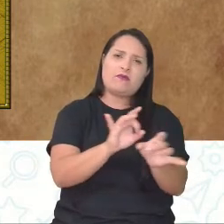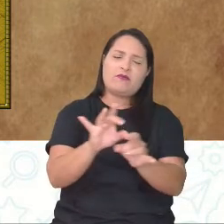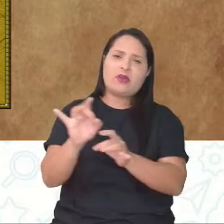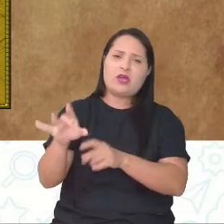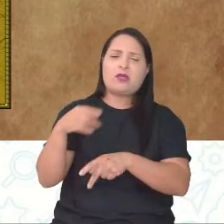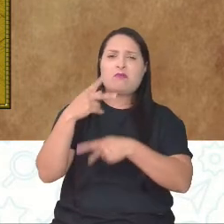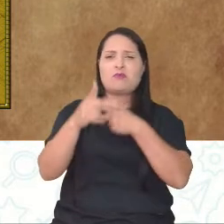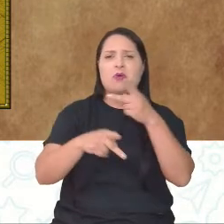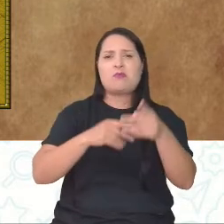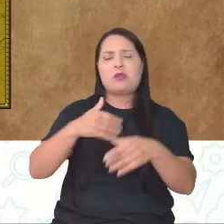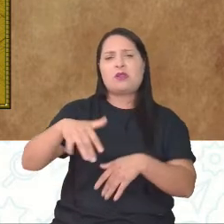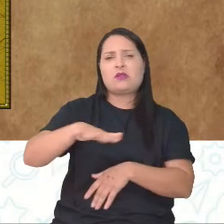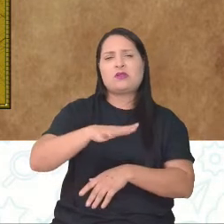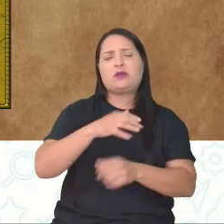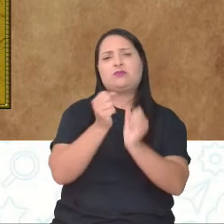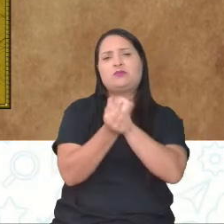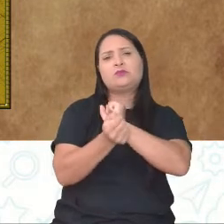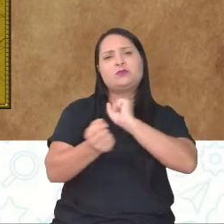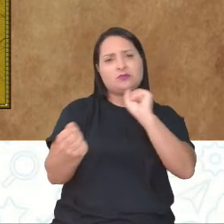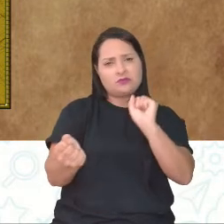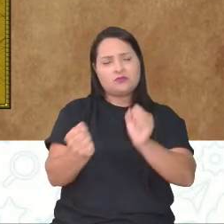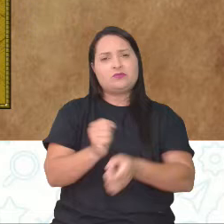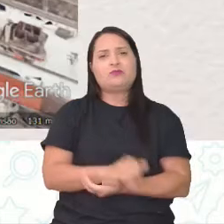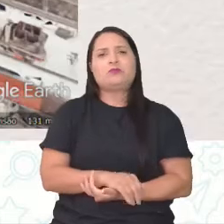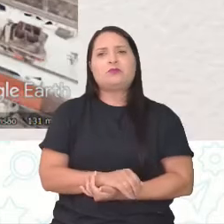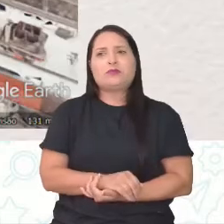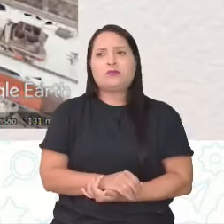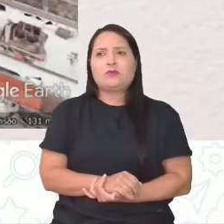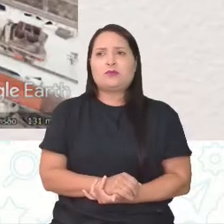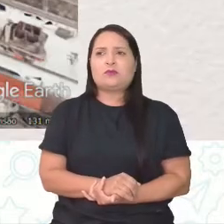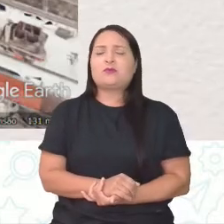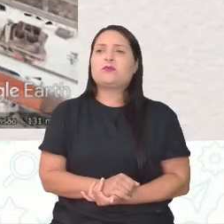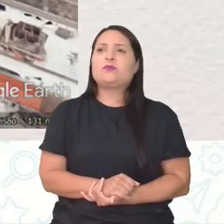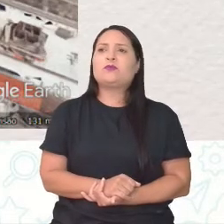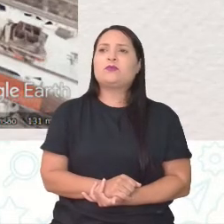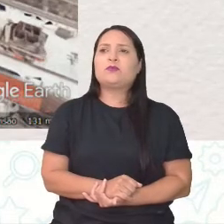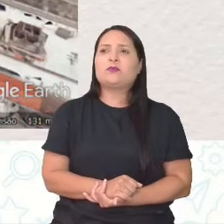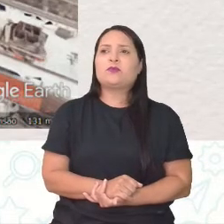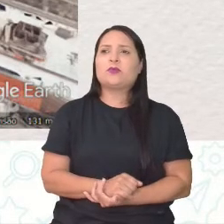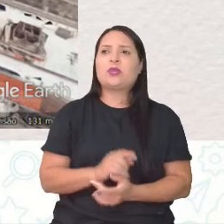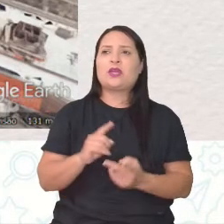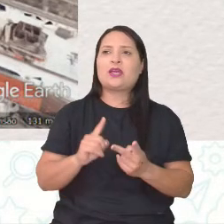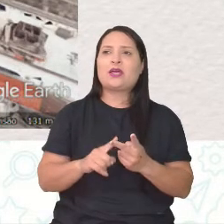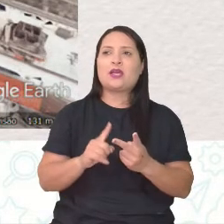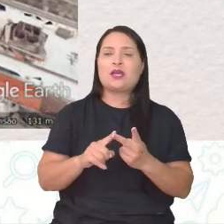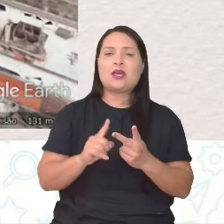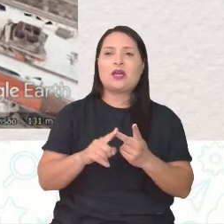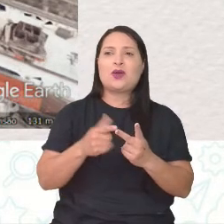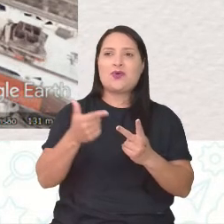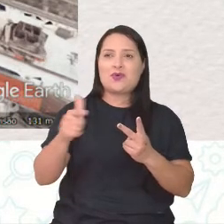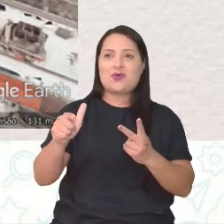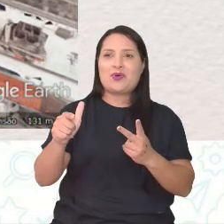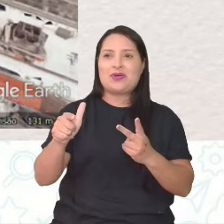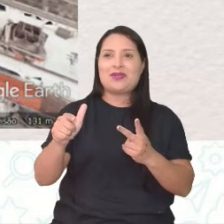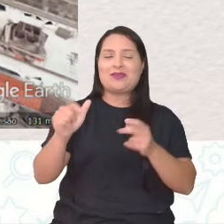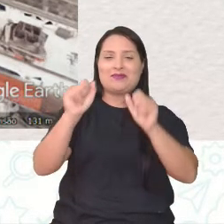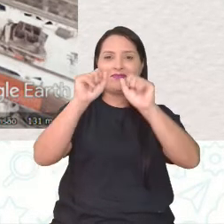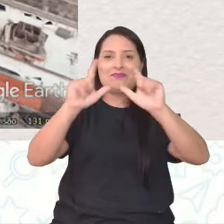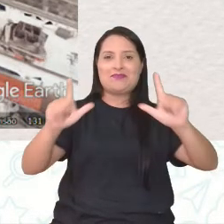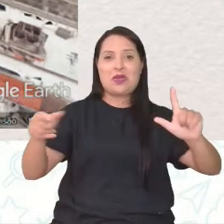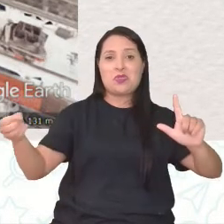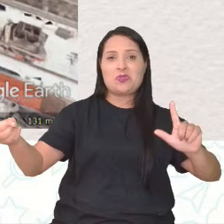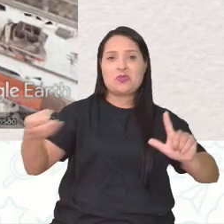povos escravizados, enfim. E aqui eu trago uma mais recente, né? Olha aí o Marco Zero,